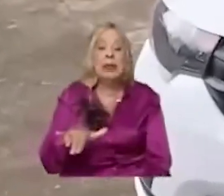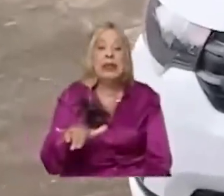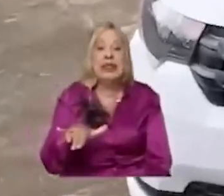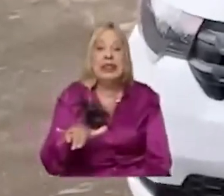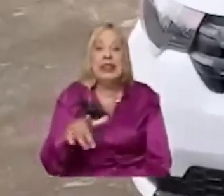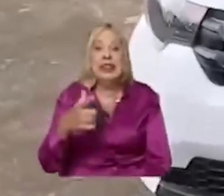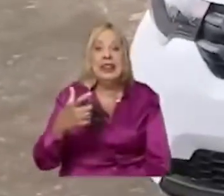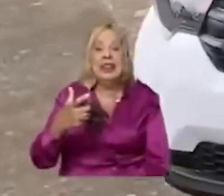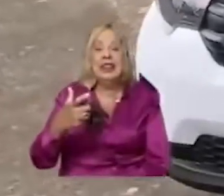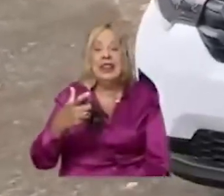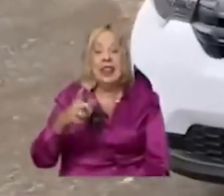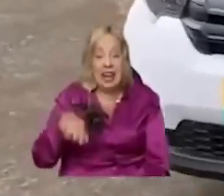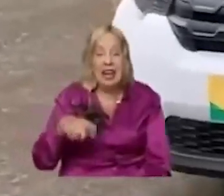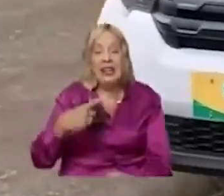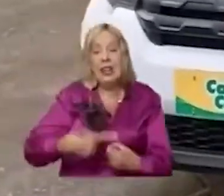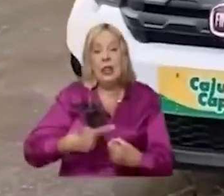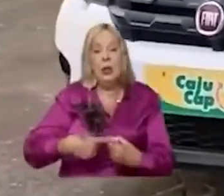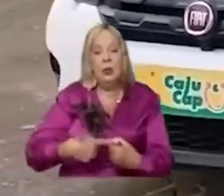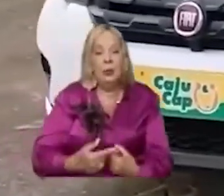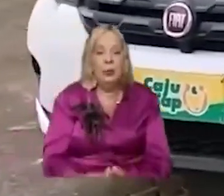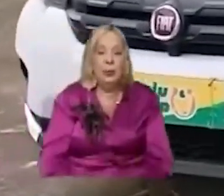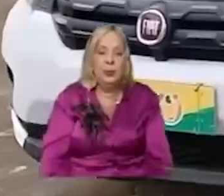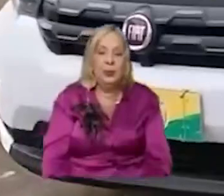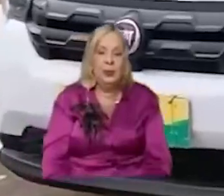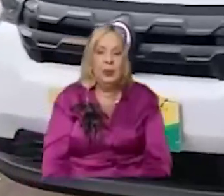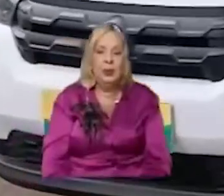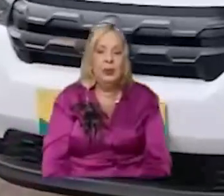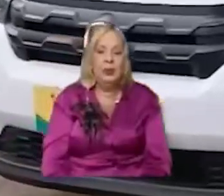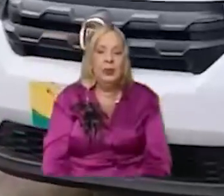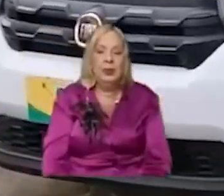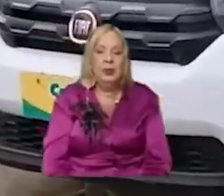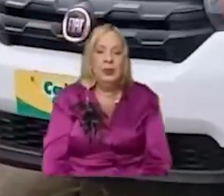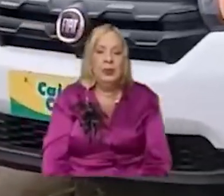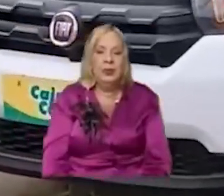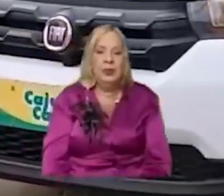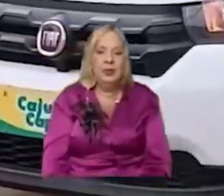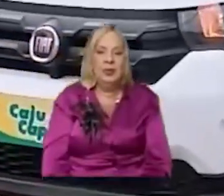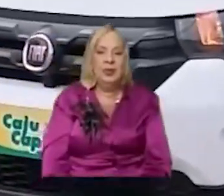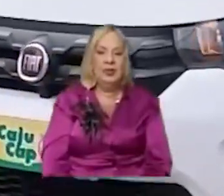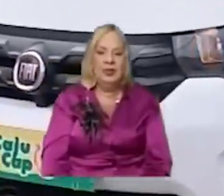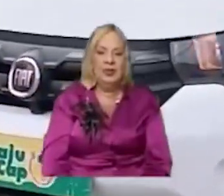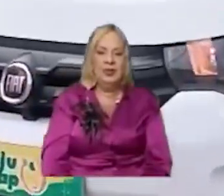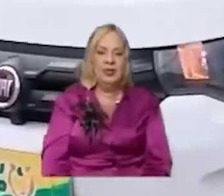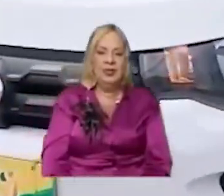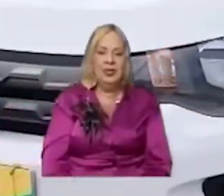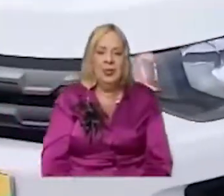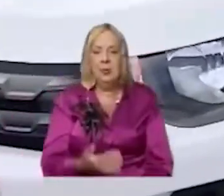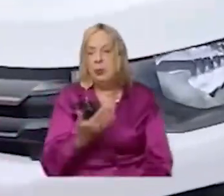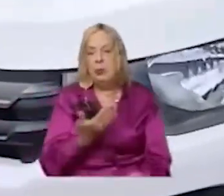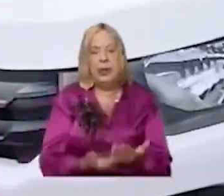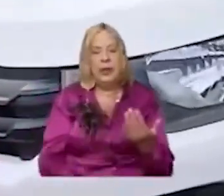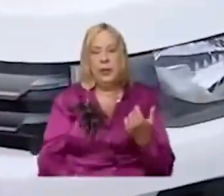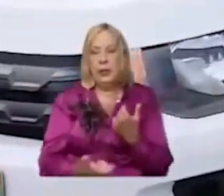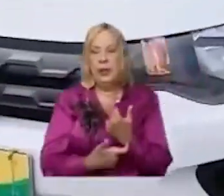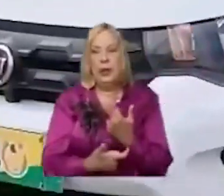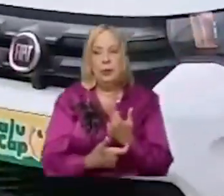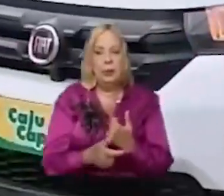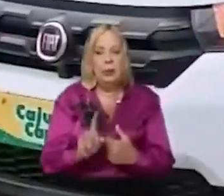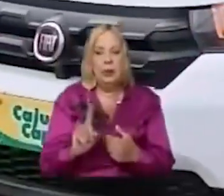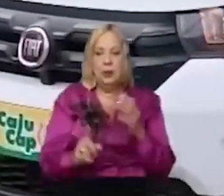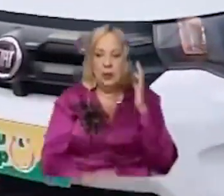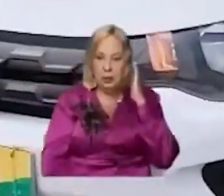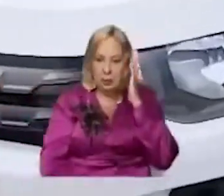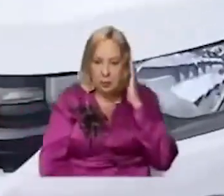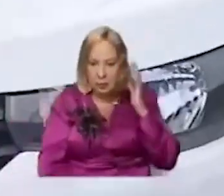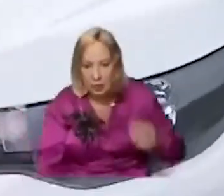Itabaianinha. E tem um pequeno detalhe, viu, gente? O contemplado não perdeu tempo, o contemplado é muito